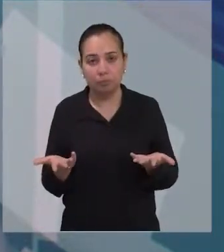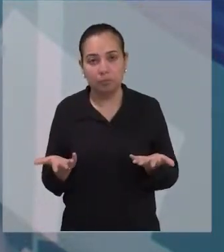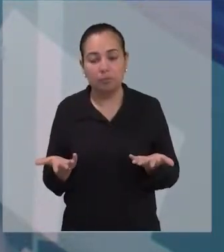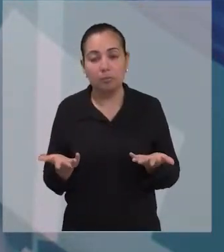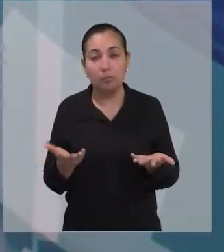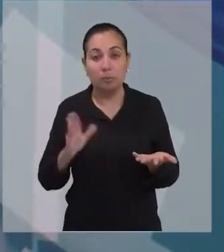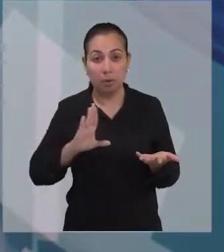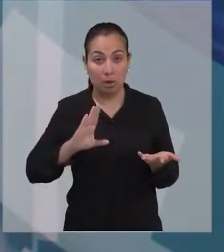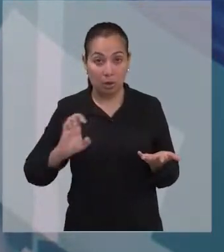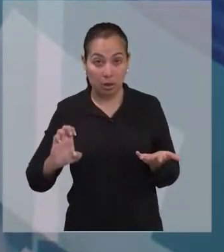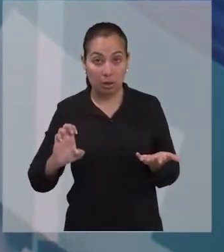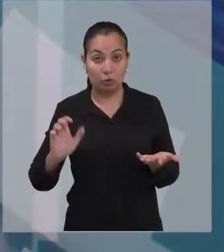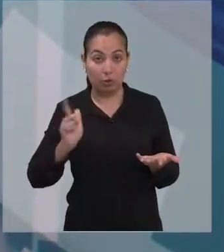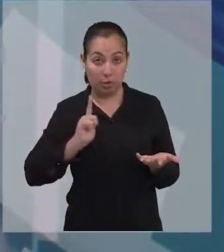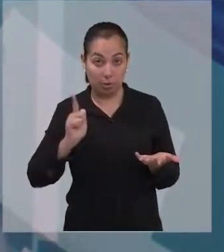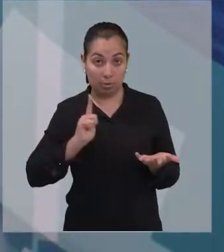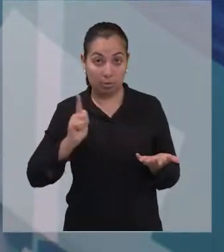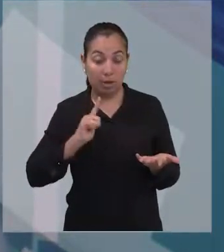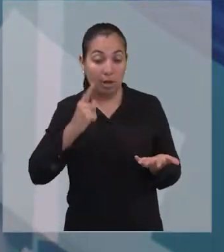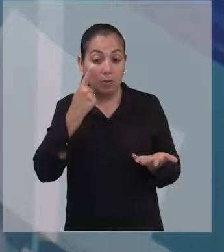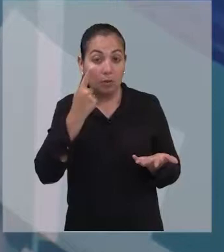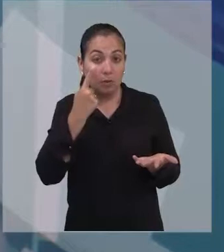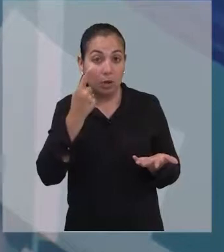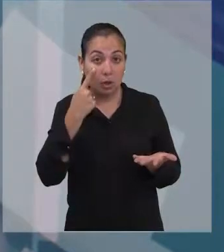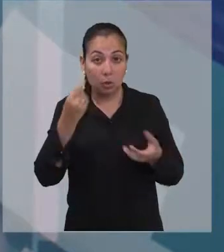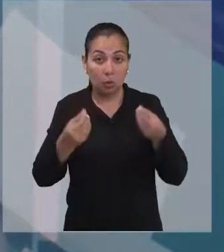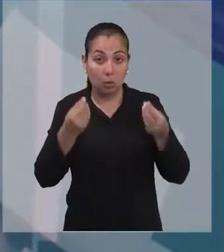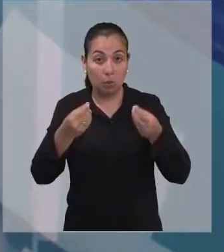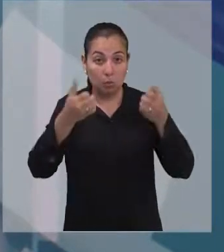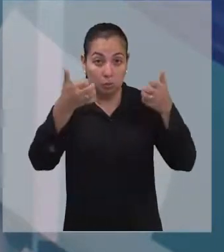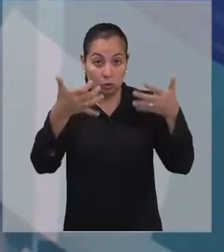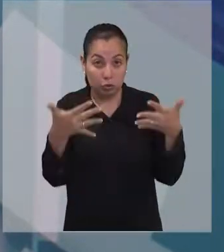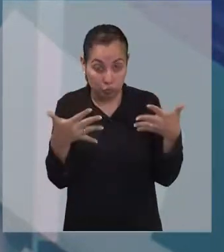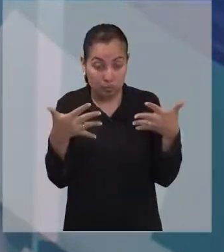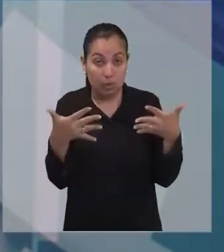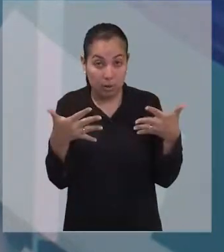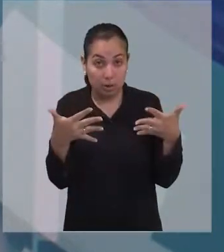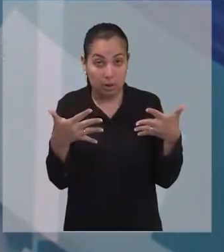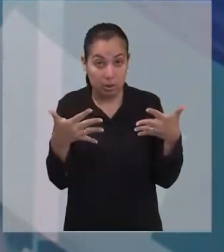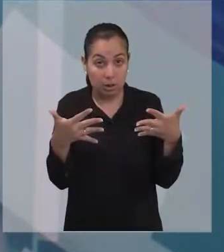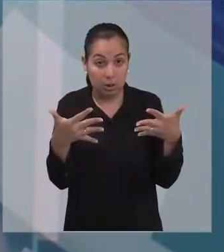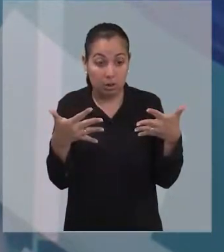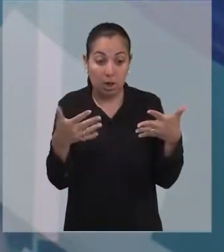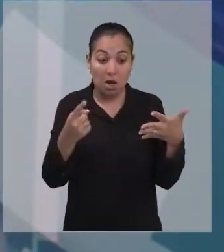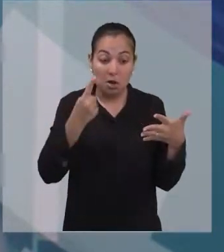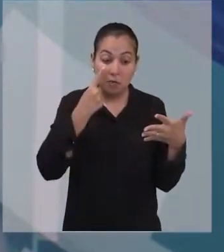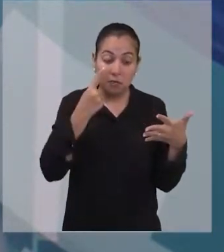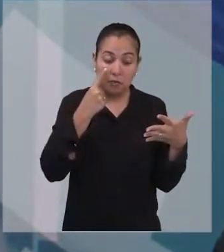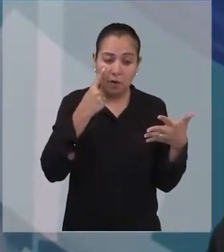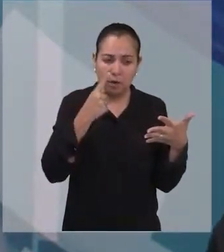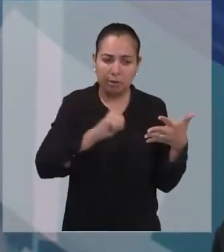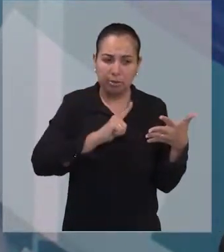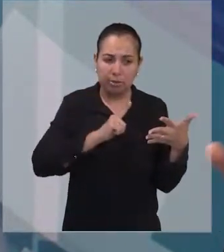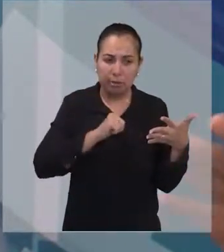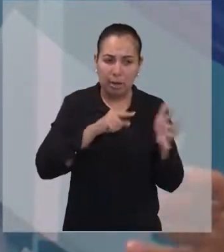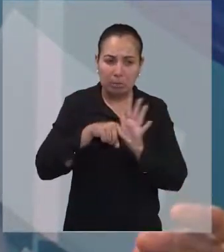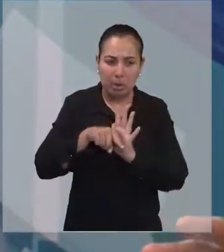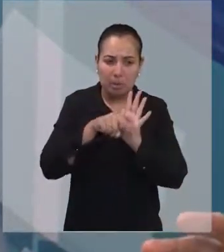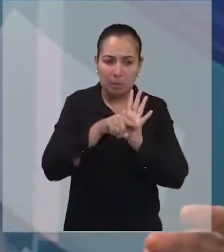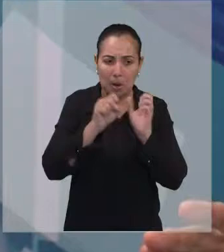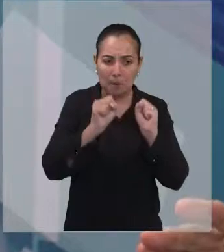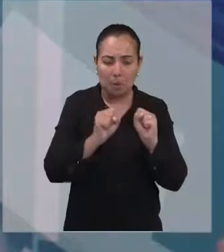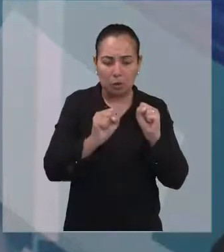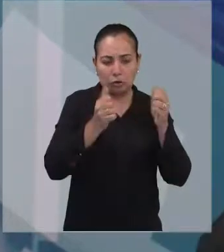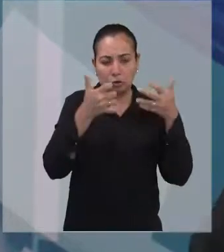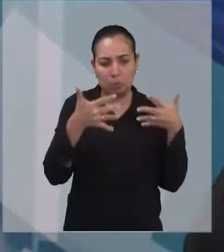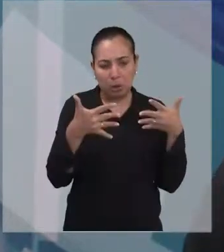ética teleológica, que pretende justificar os fins, ou os meios através dos fins, acaba não sendo ética de coisa